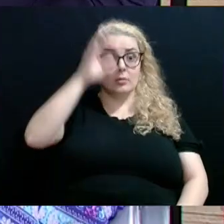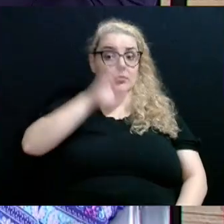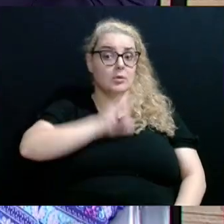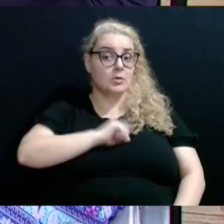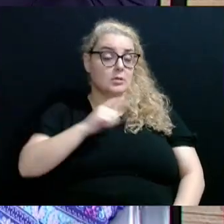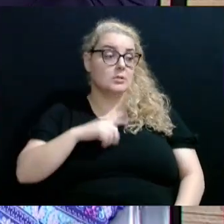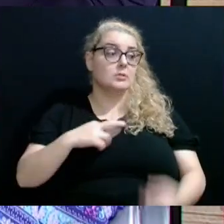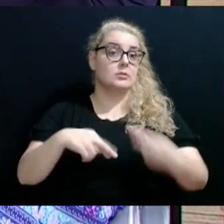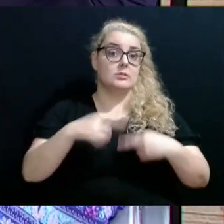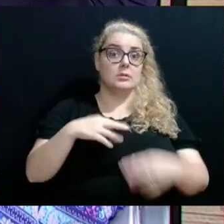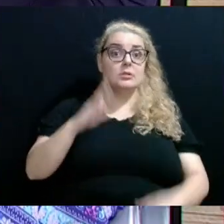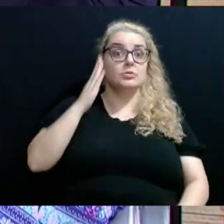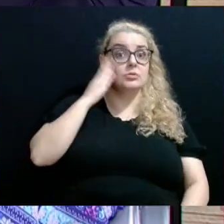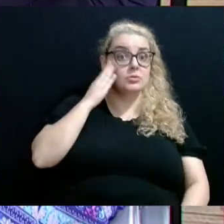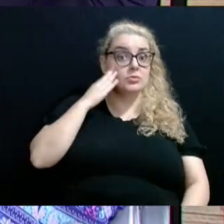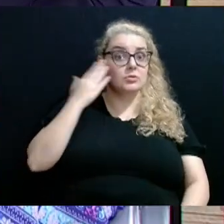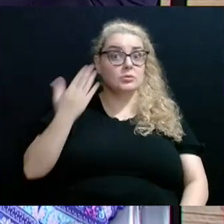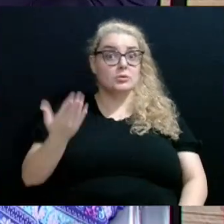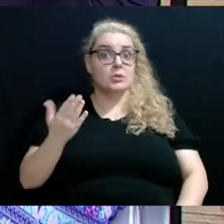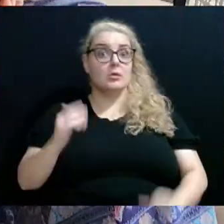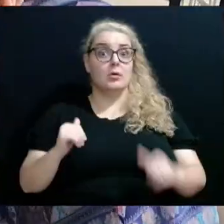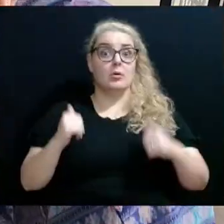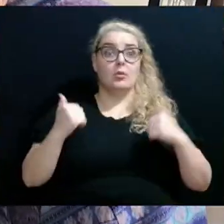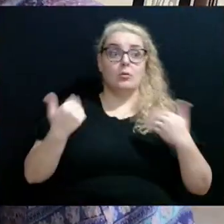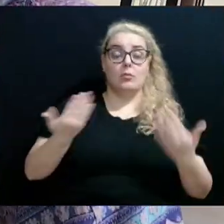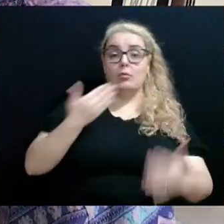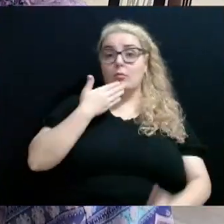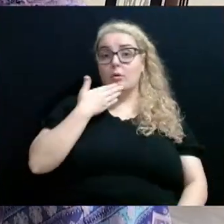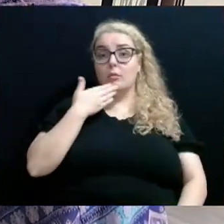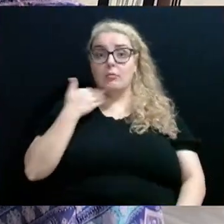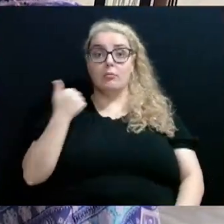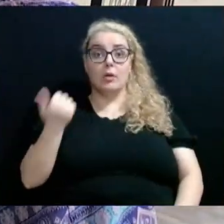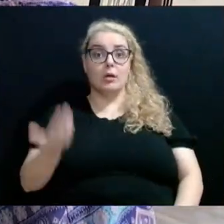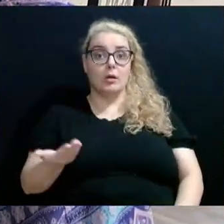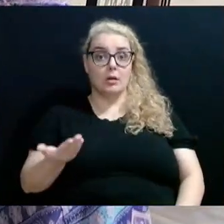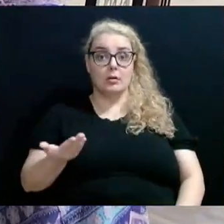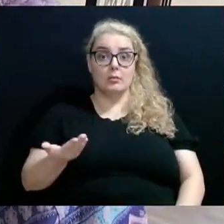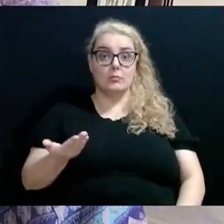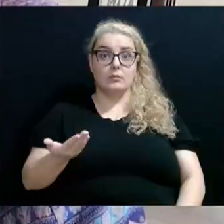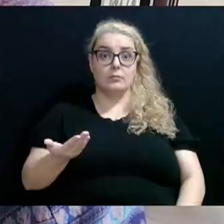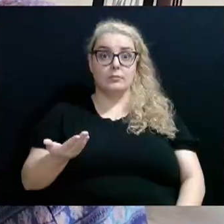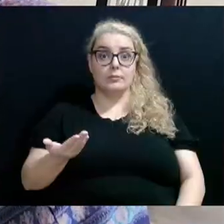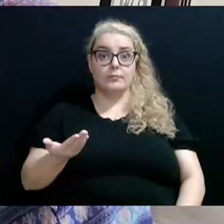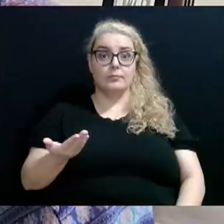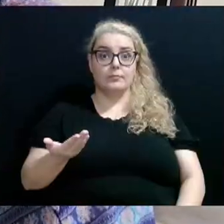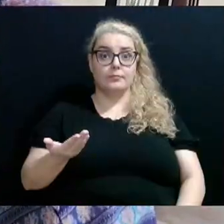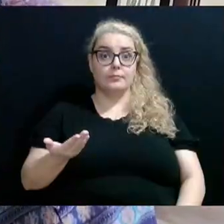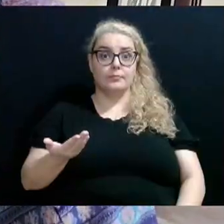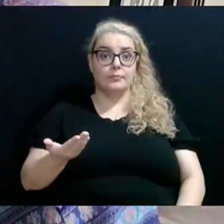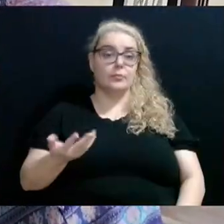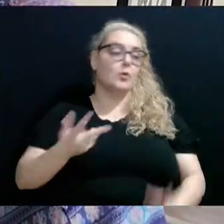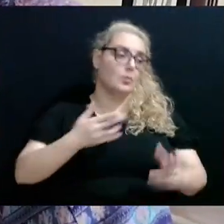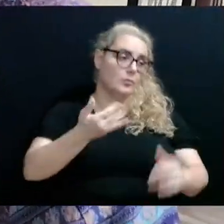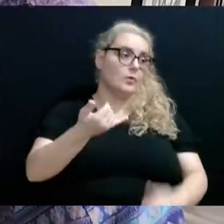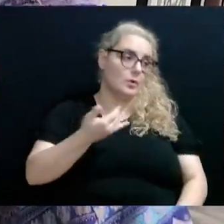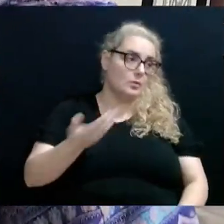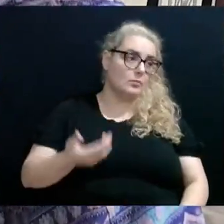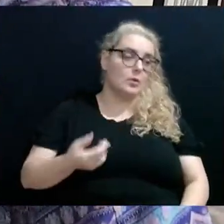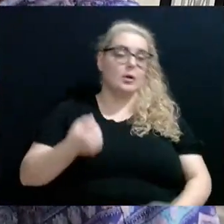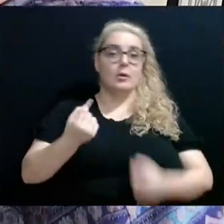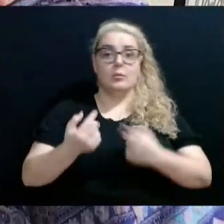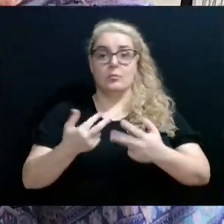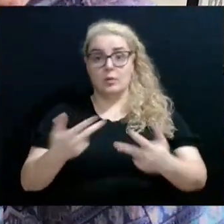de entender qual é a melhor, digamos que você até falou, olha, tem algumas coisas aqui que